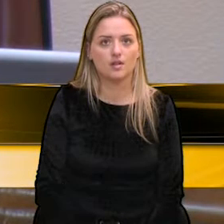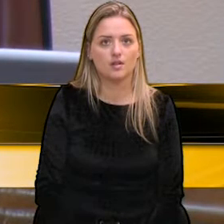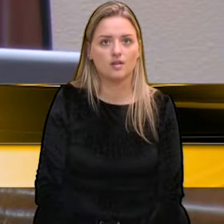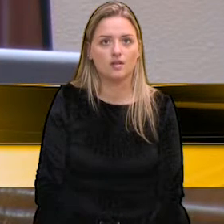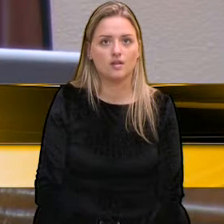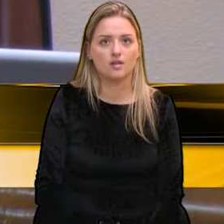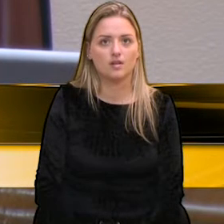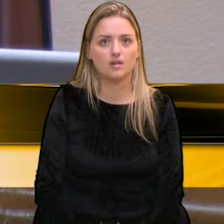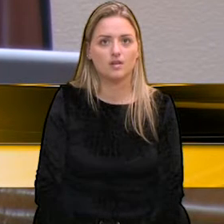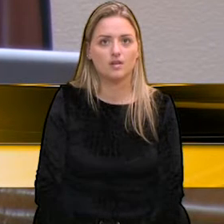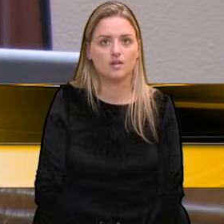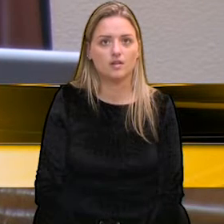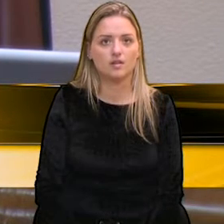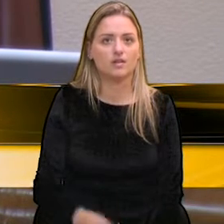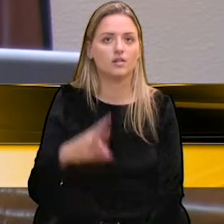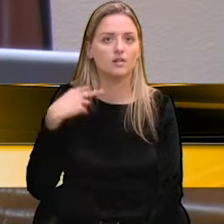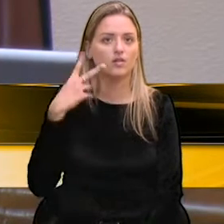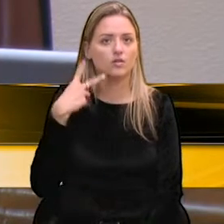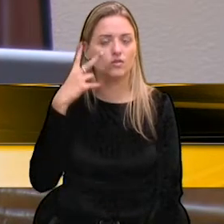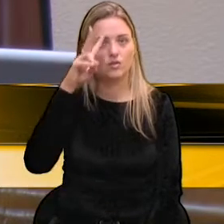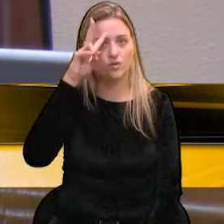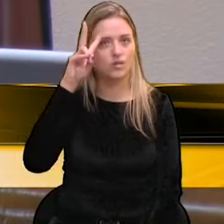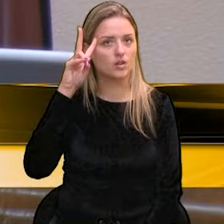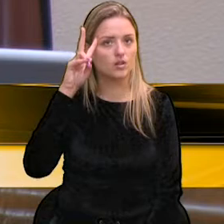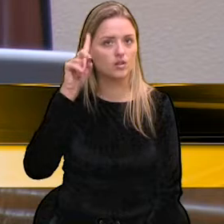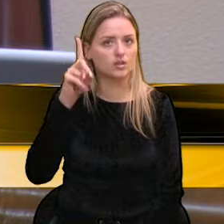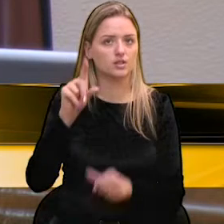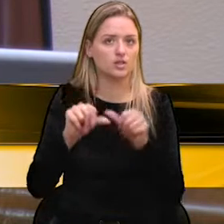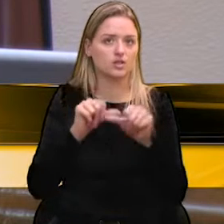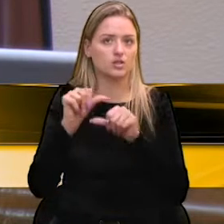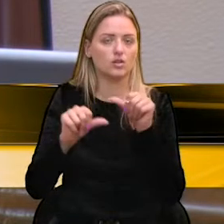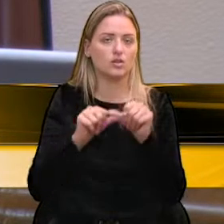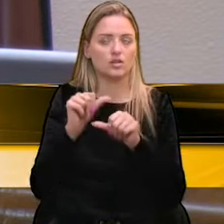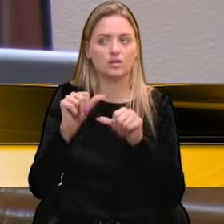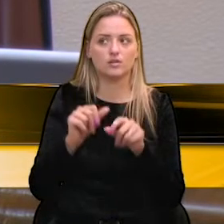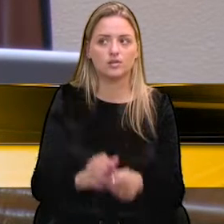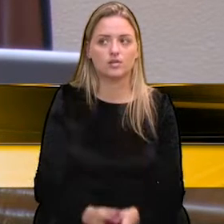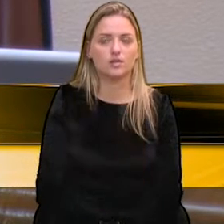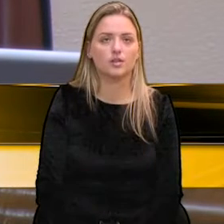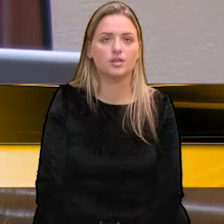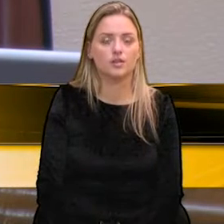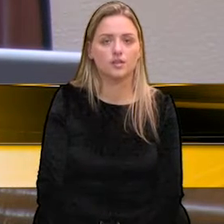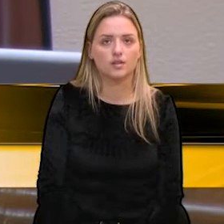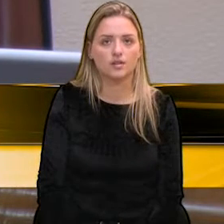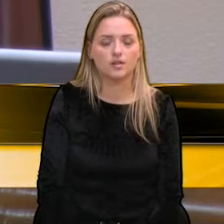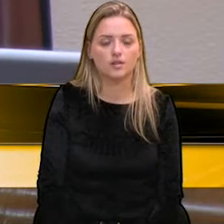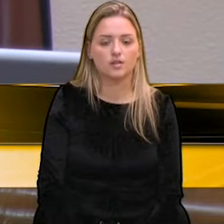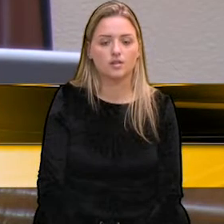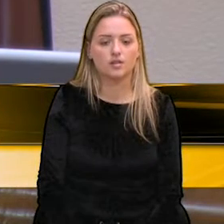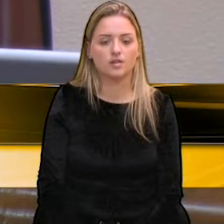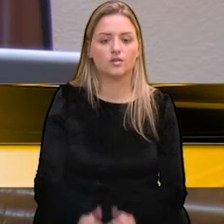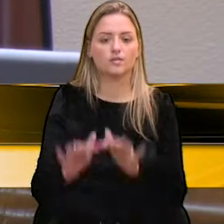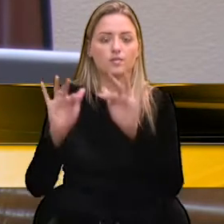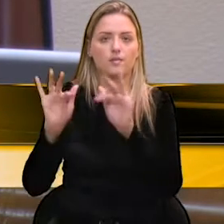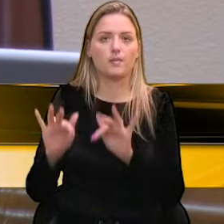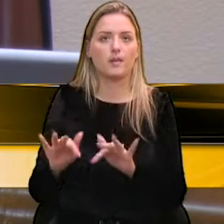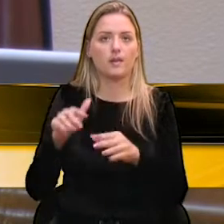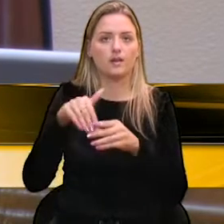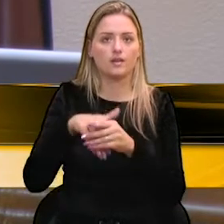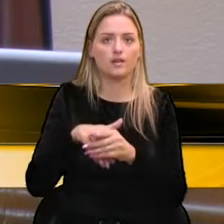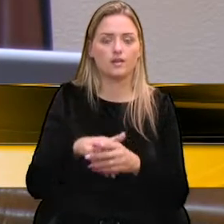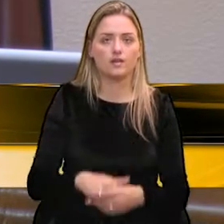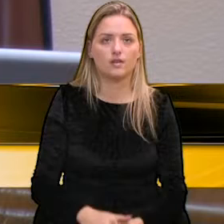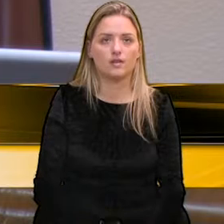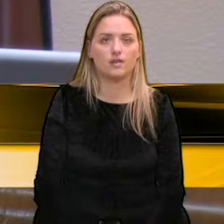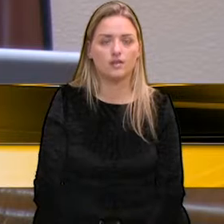Velocino ex também não, corrigindo. Encerrada a votação.